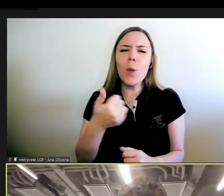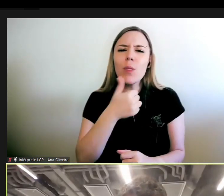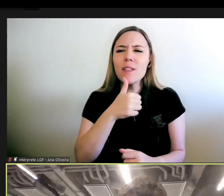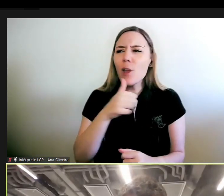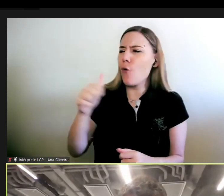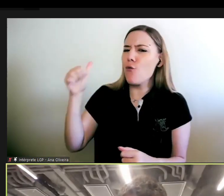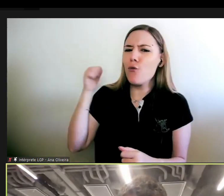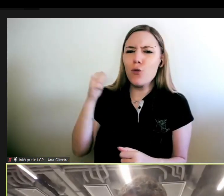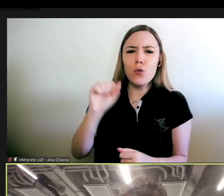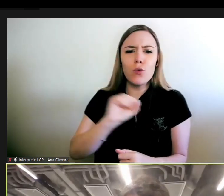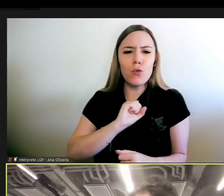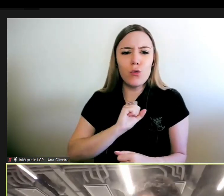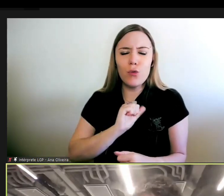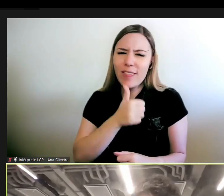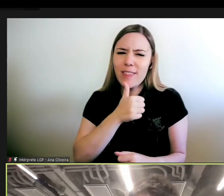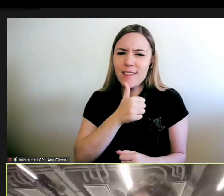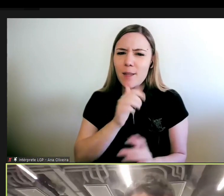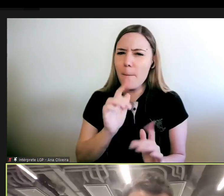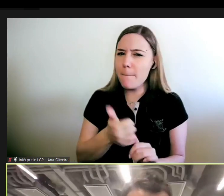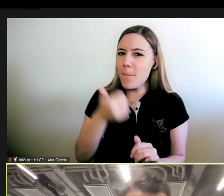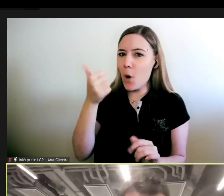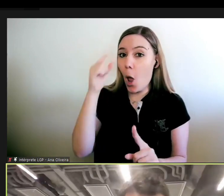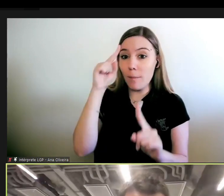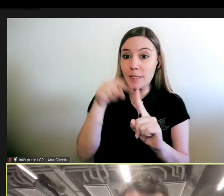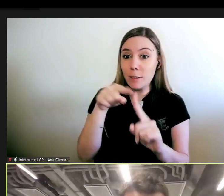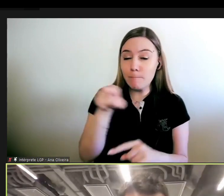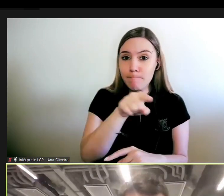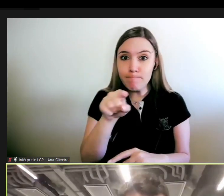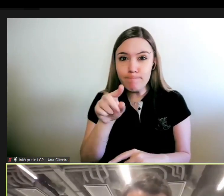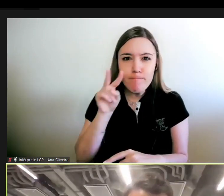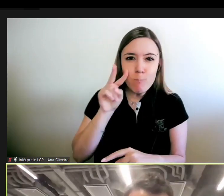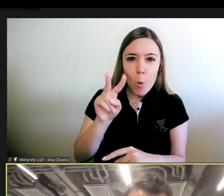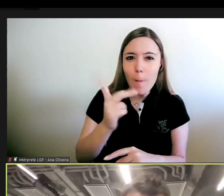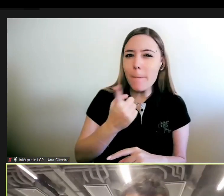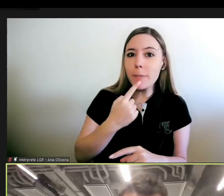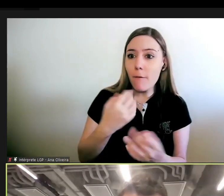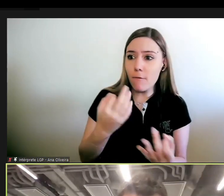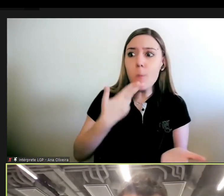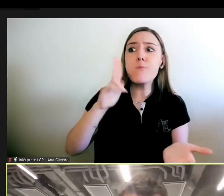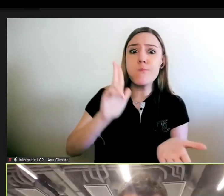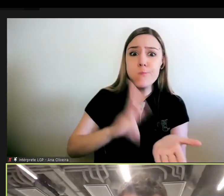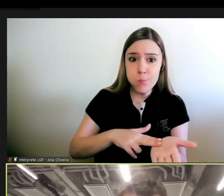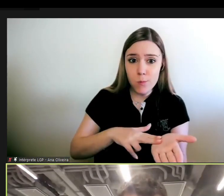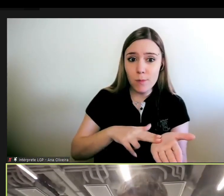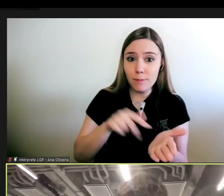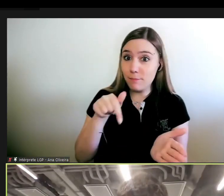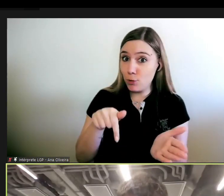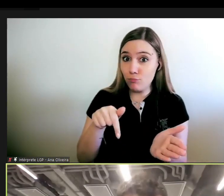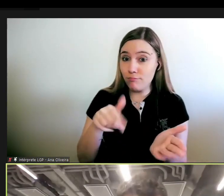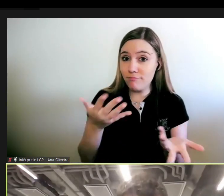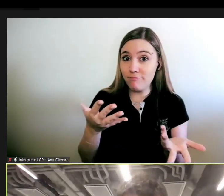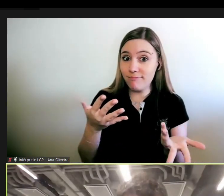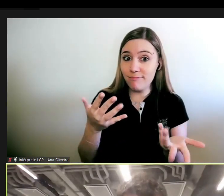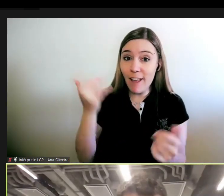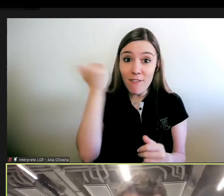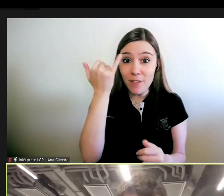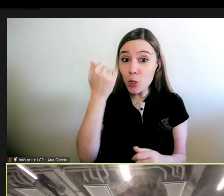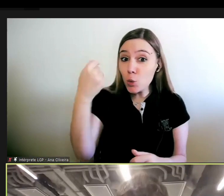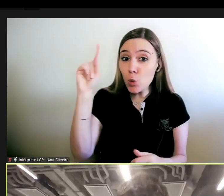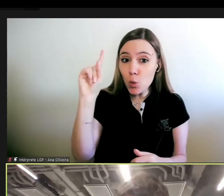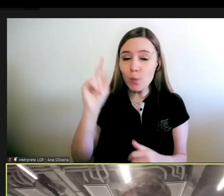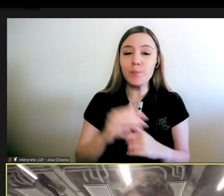fundo para que, enfim, vocês conseguissem perceber que isto é real e não é só uma simulação.